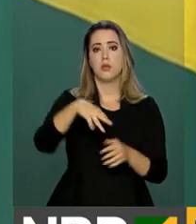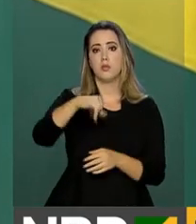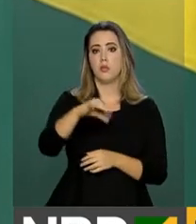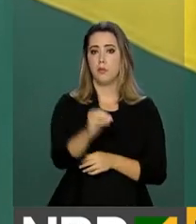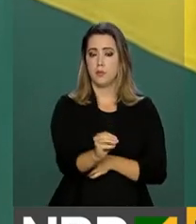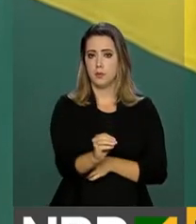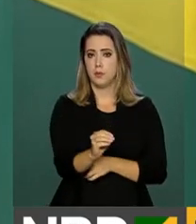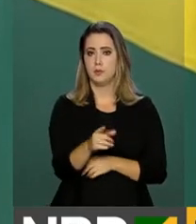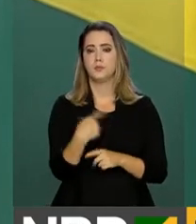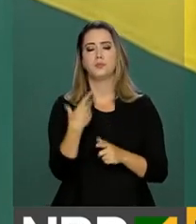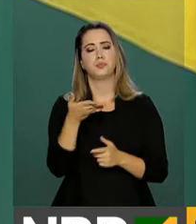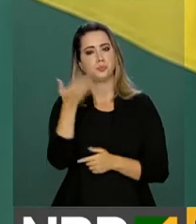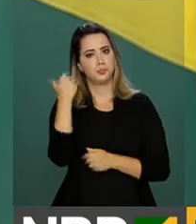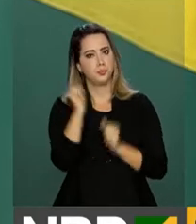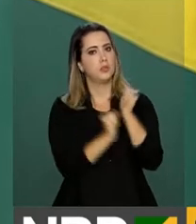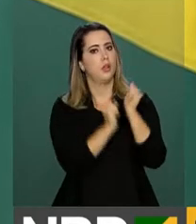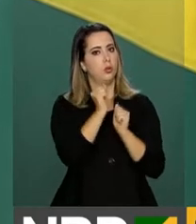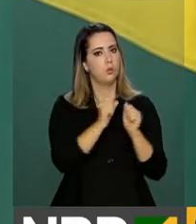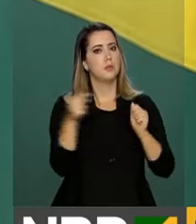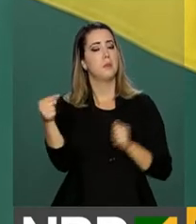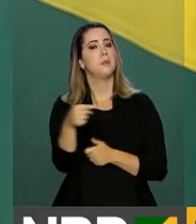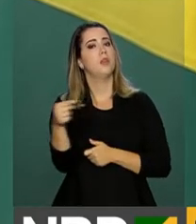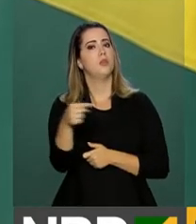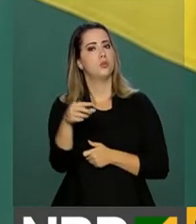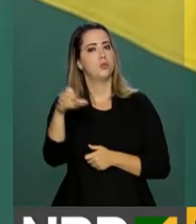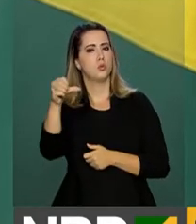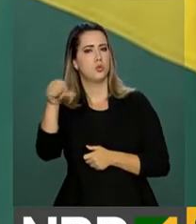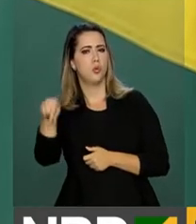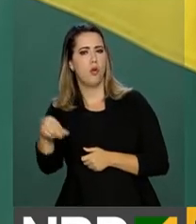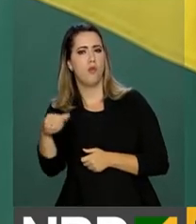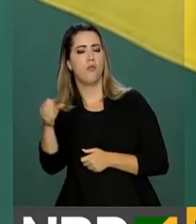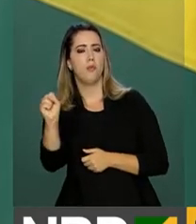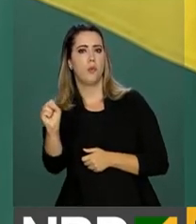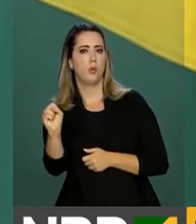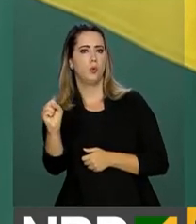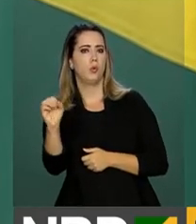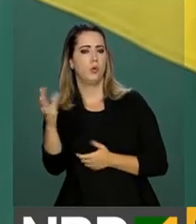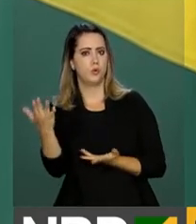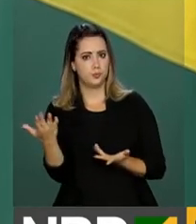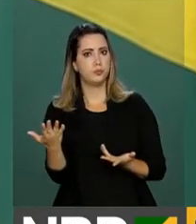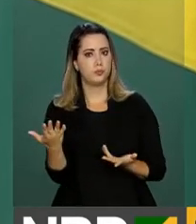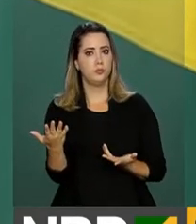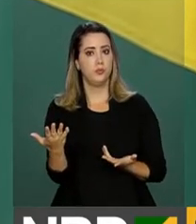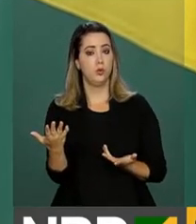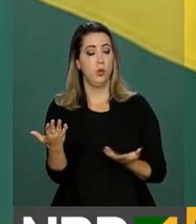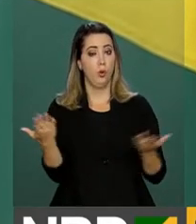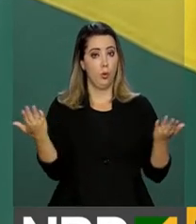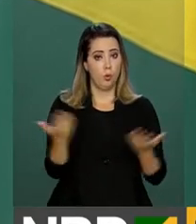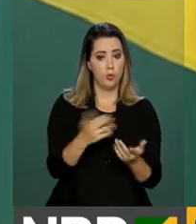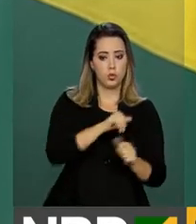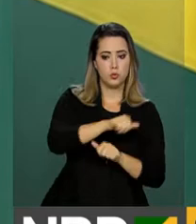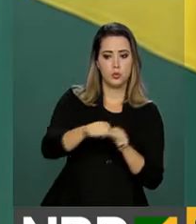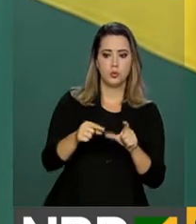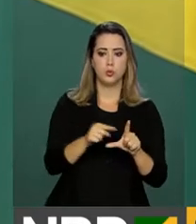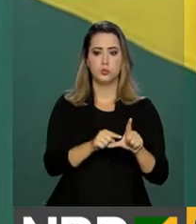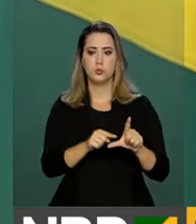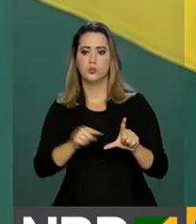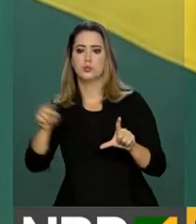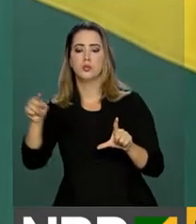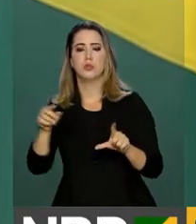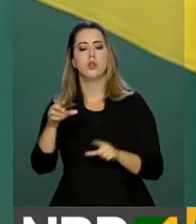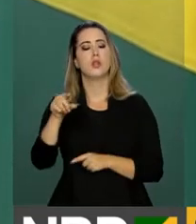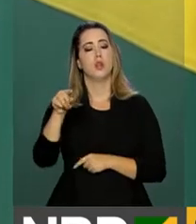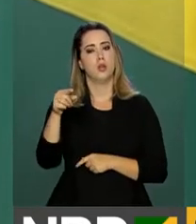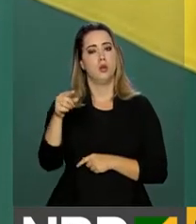- 9.8 está em mais um ponto seis portanto superamos